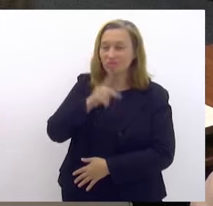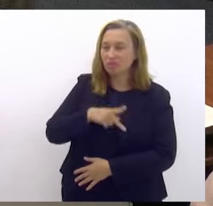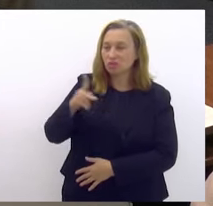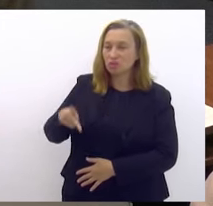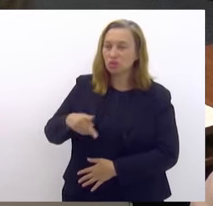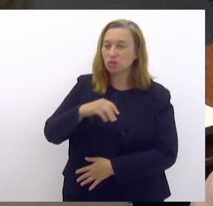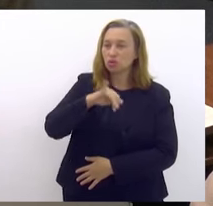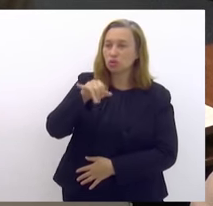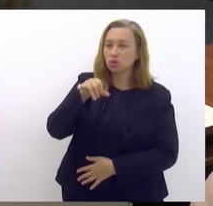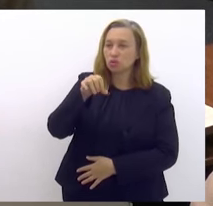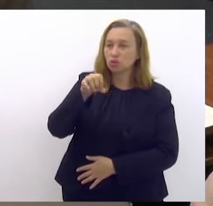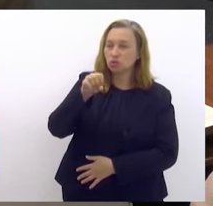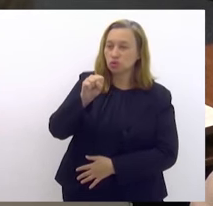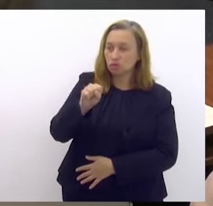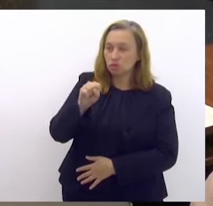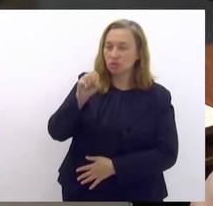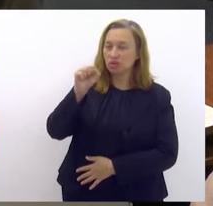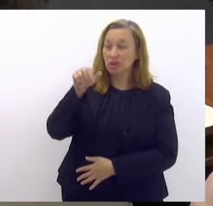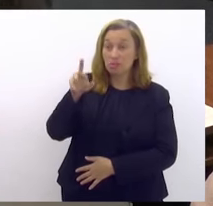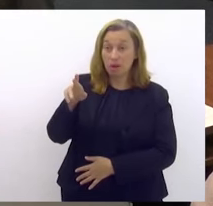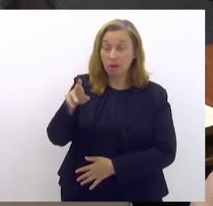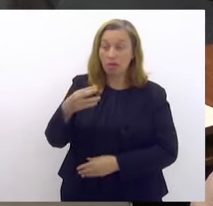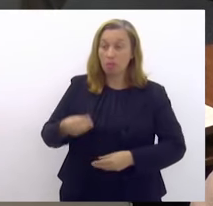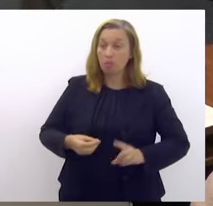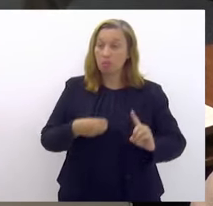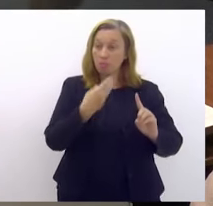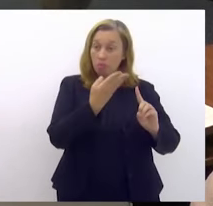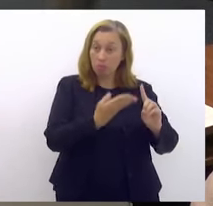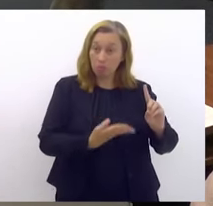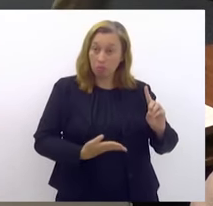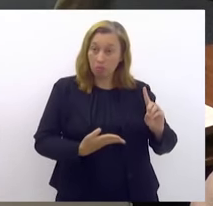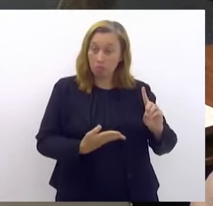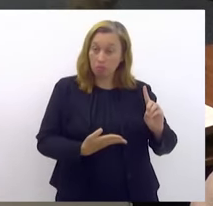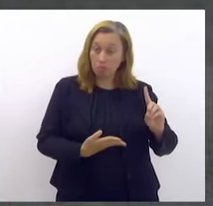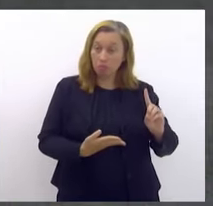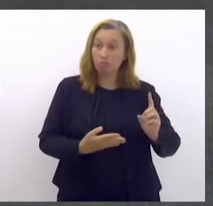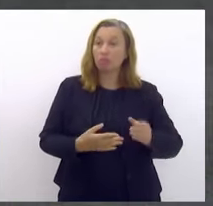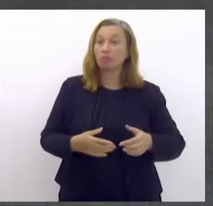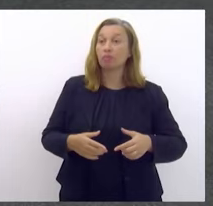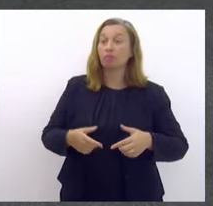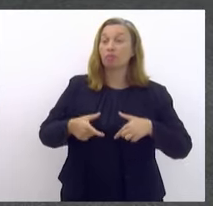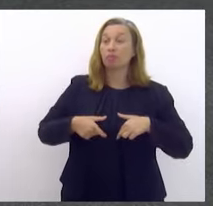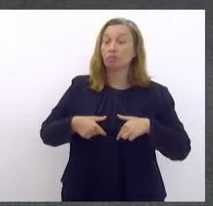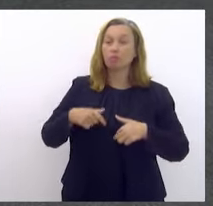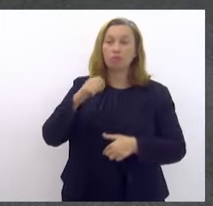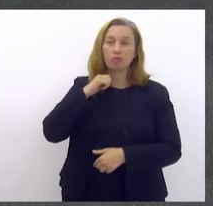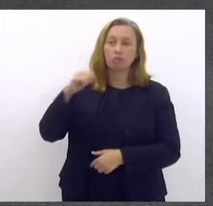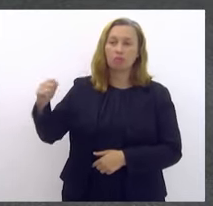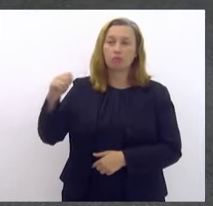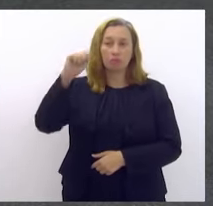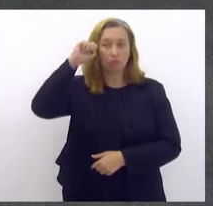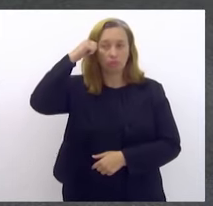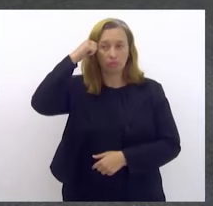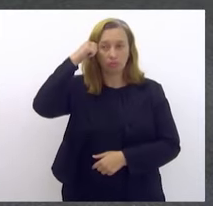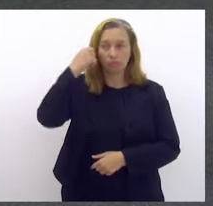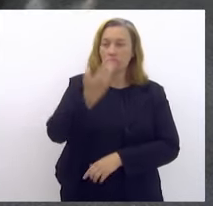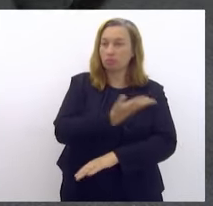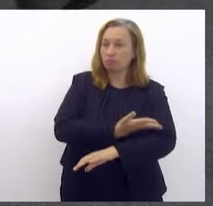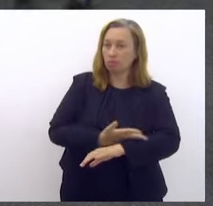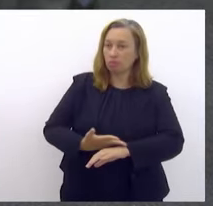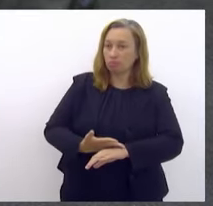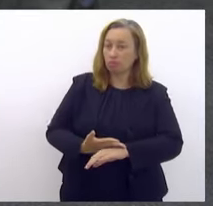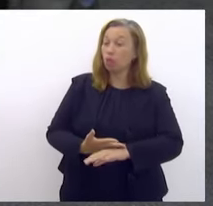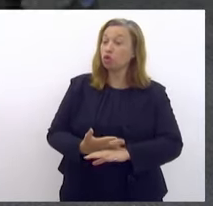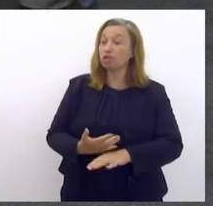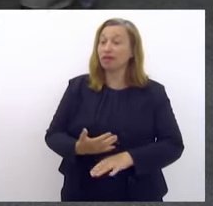Gesemar por conceder a medalha Tiradentes e o respectivo diploma à intelectual negra brasileira Sueli